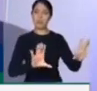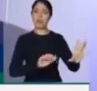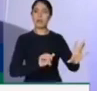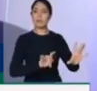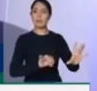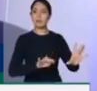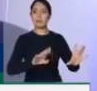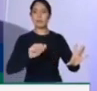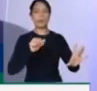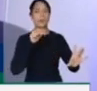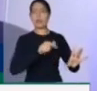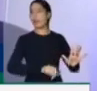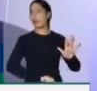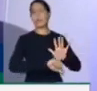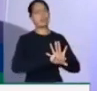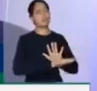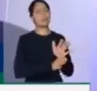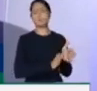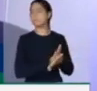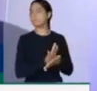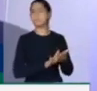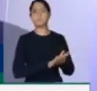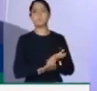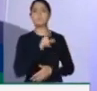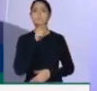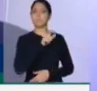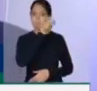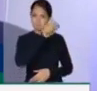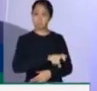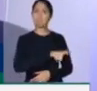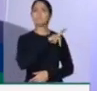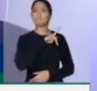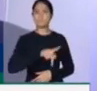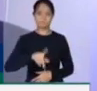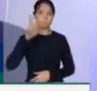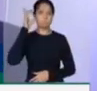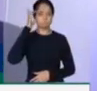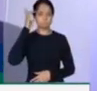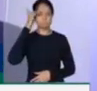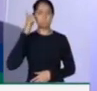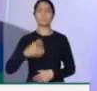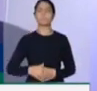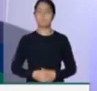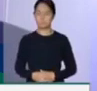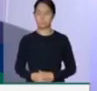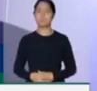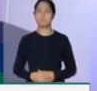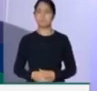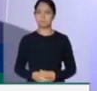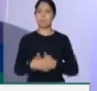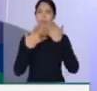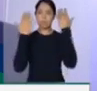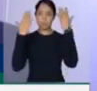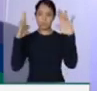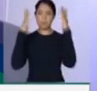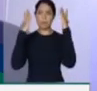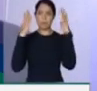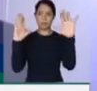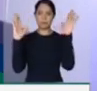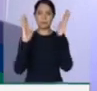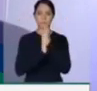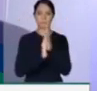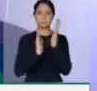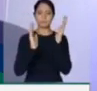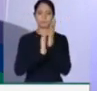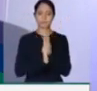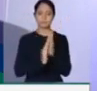fez, foi crime. Essa sim, a honrada presidenta Dilma. E meus parabéns aos atingidos pela barragem,